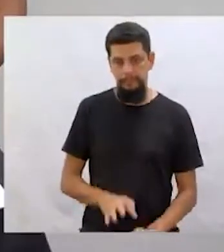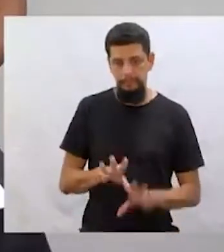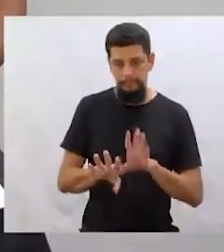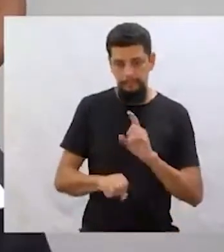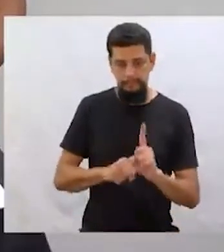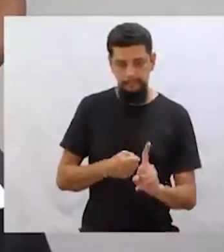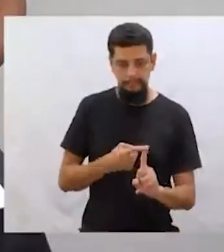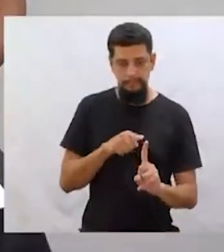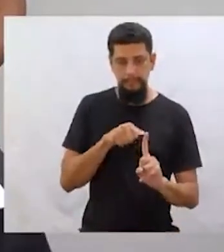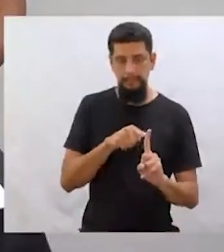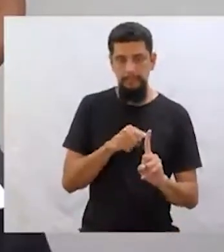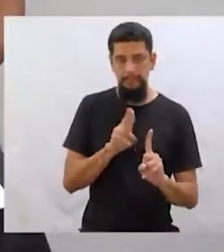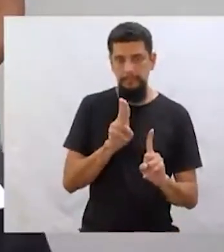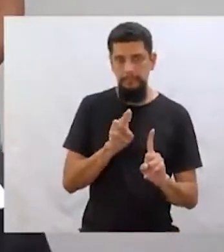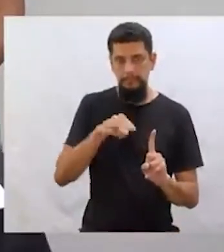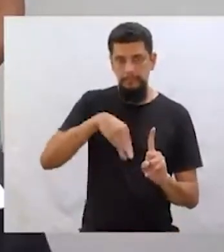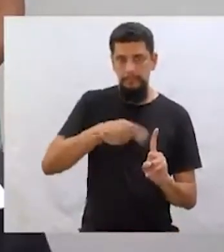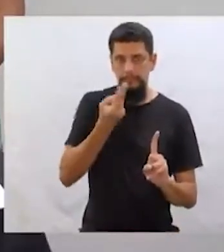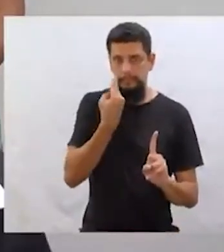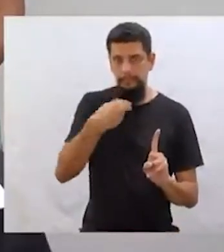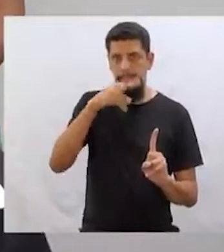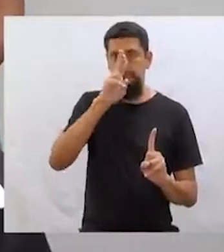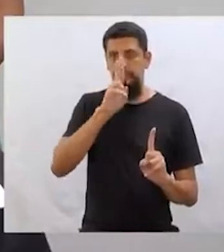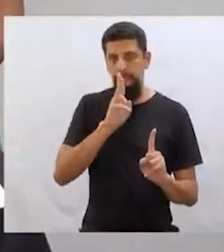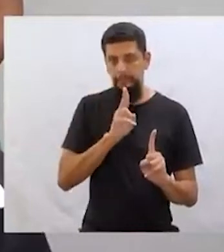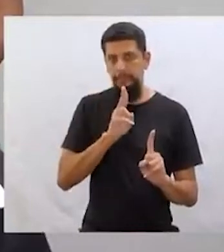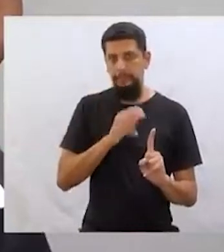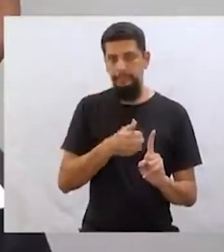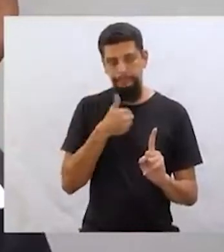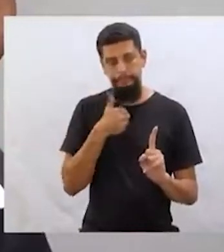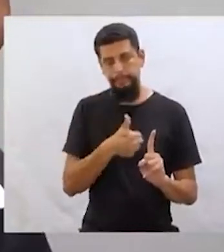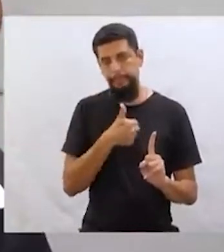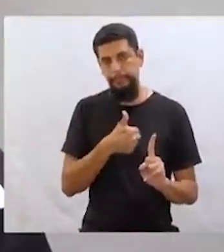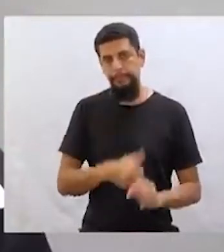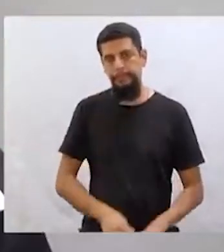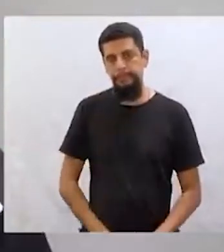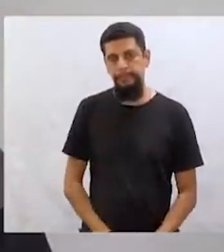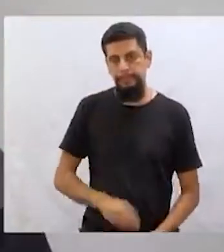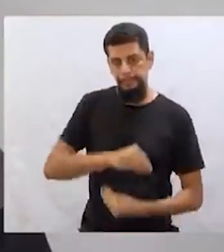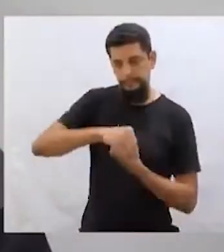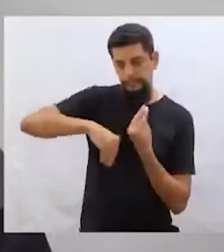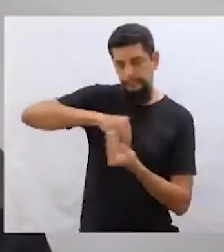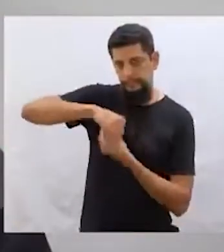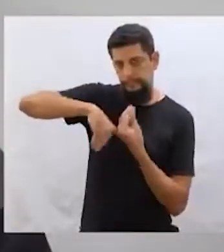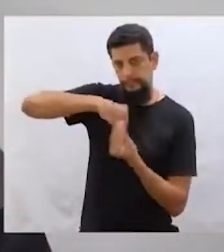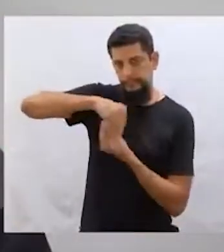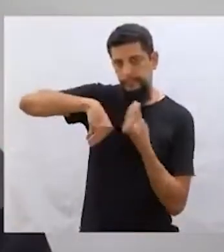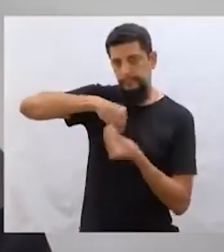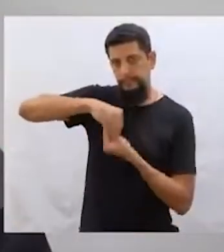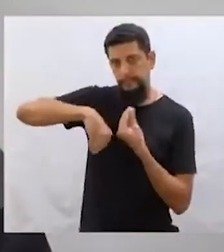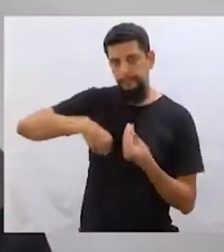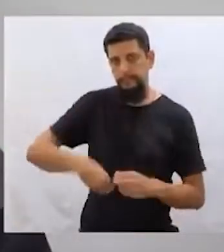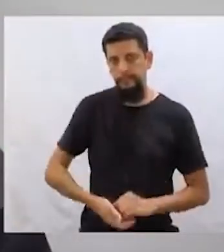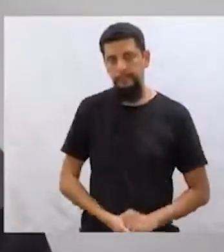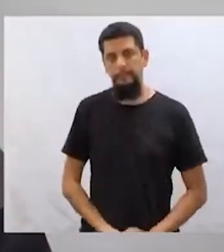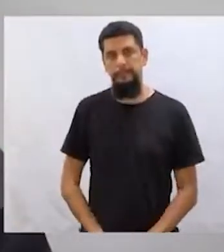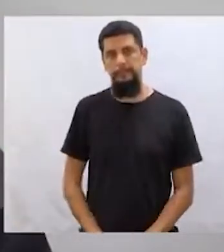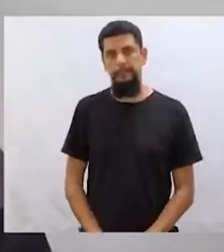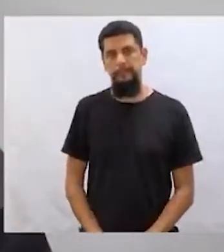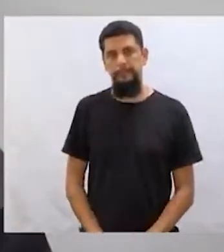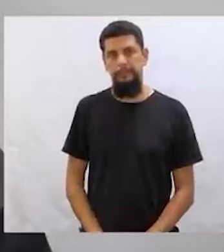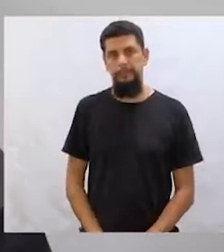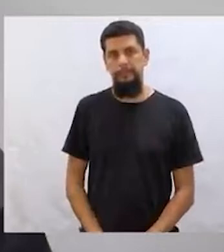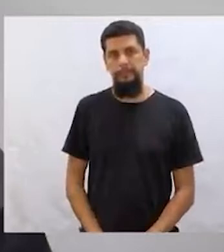Então, vou pegar um palito. Muito bem. Vamos embaralhar novamente.